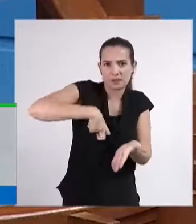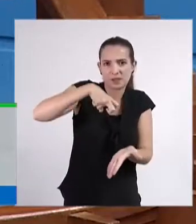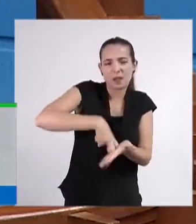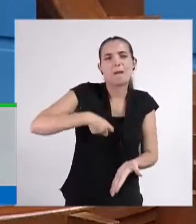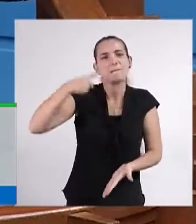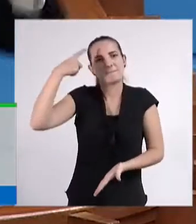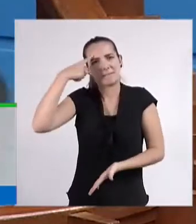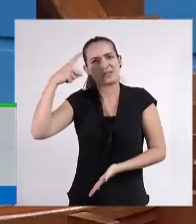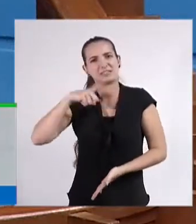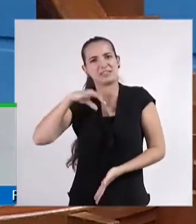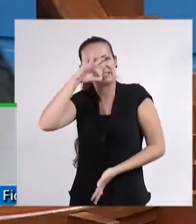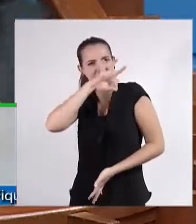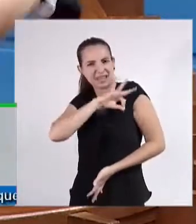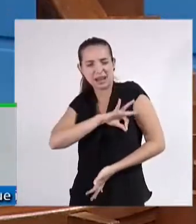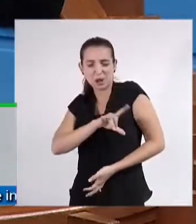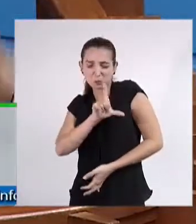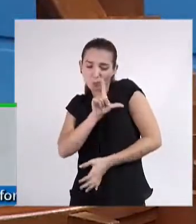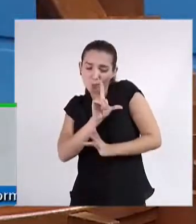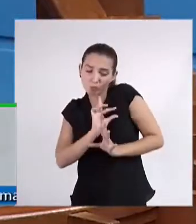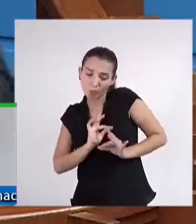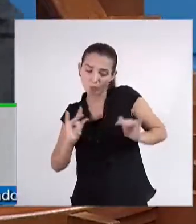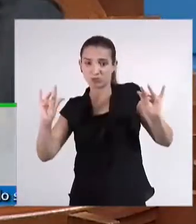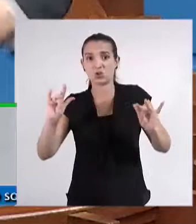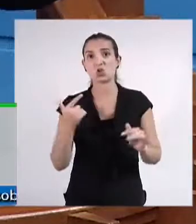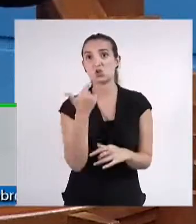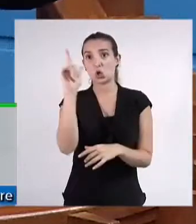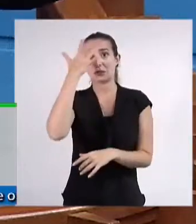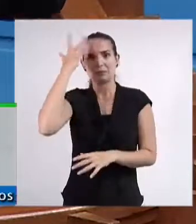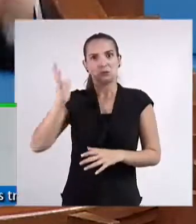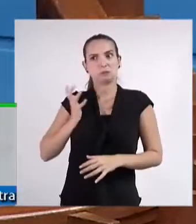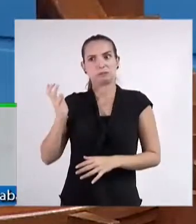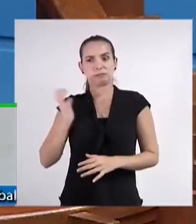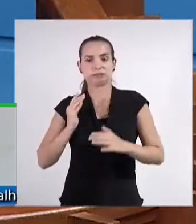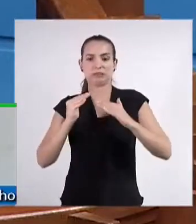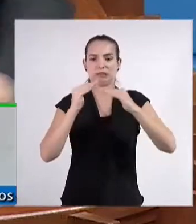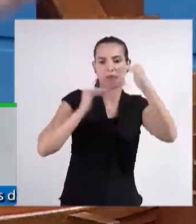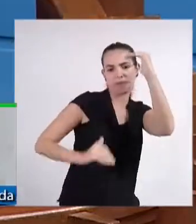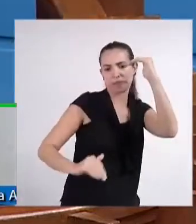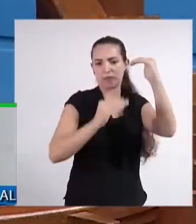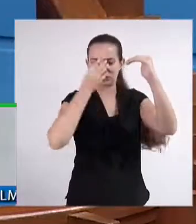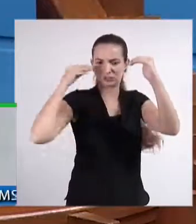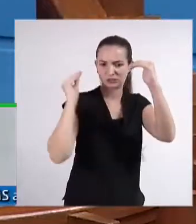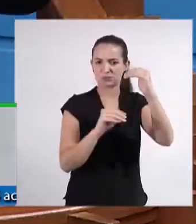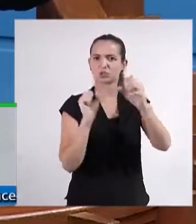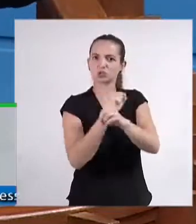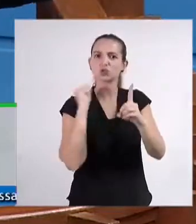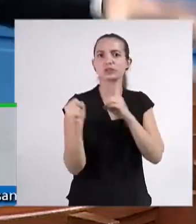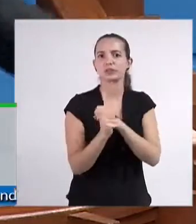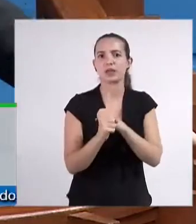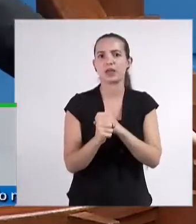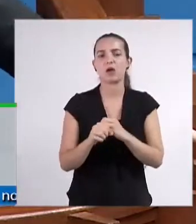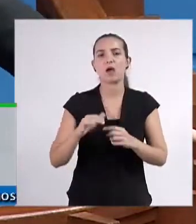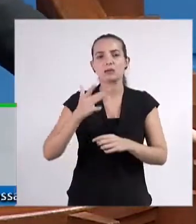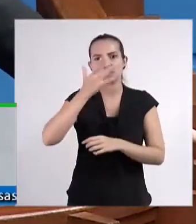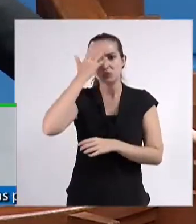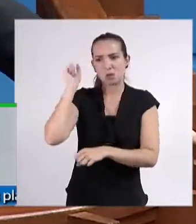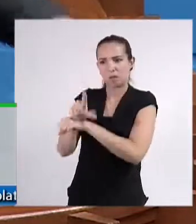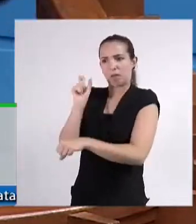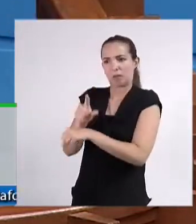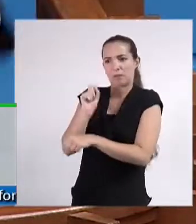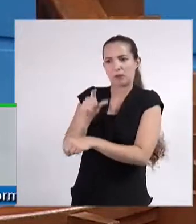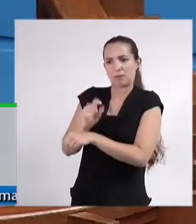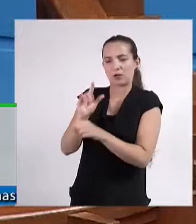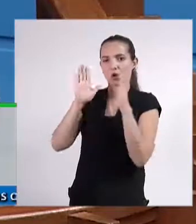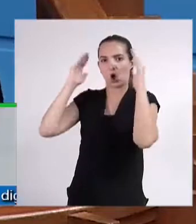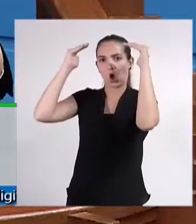de salários aviltantes, do desemprego, da exclusão social, esse homem é um comunista. E